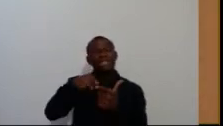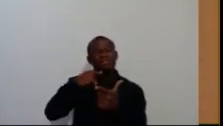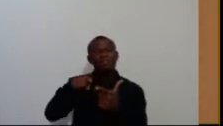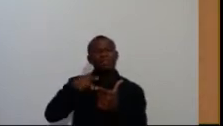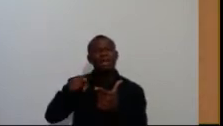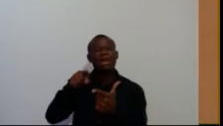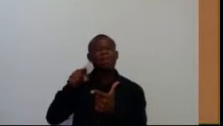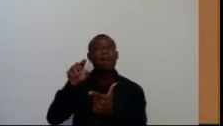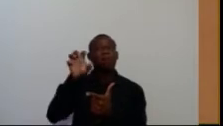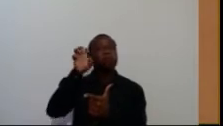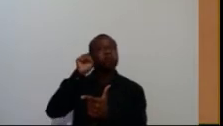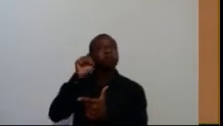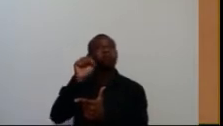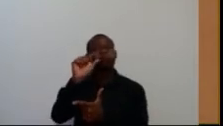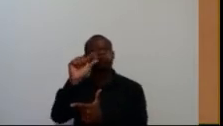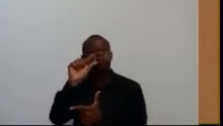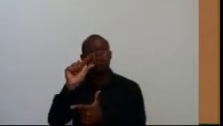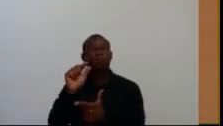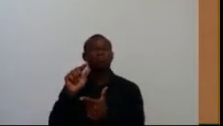Está ótimo, está ótimo.